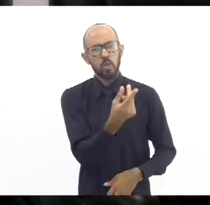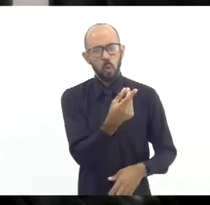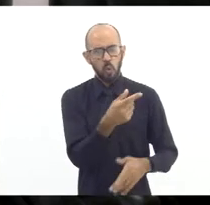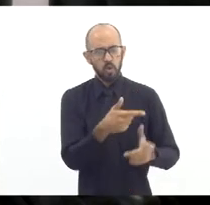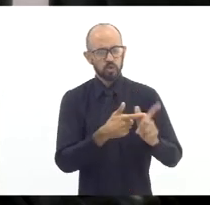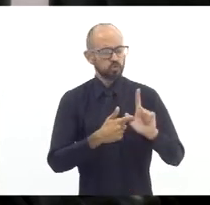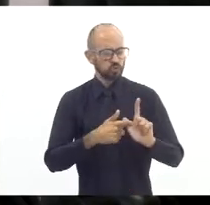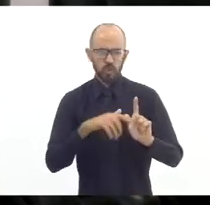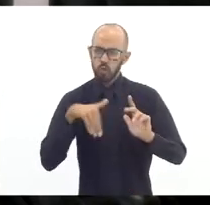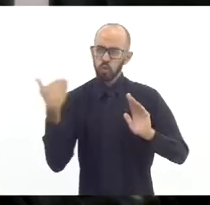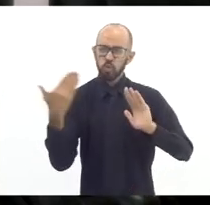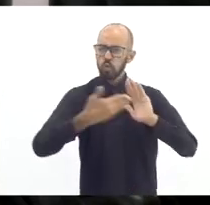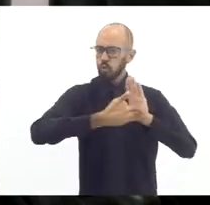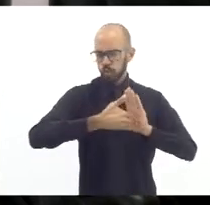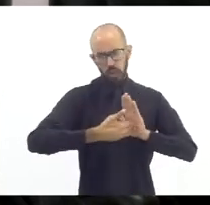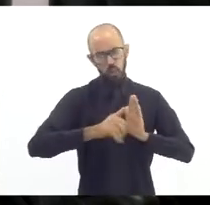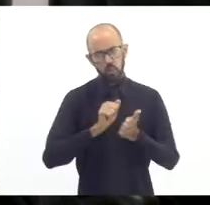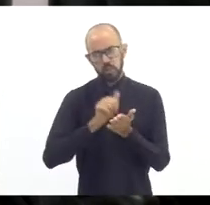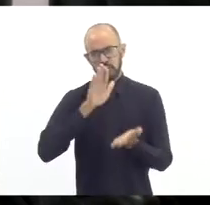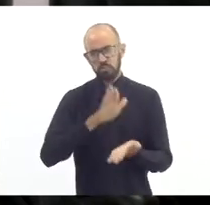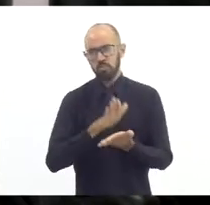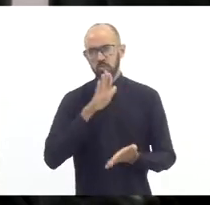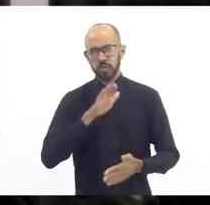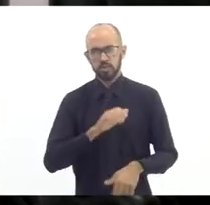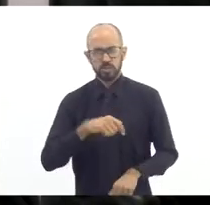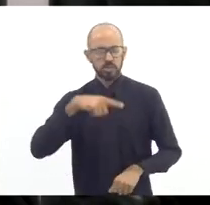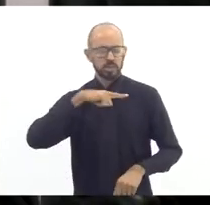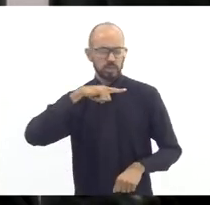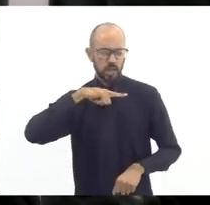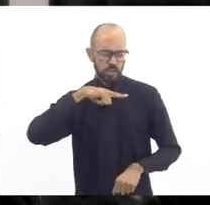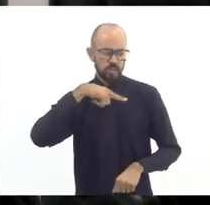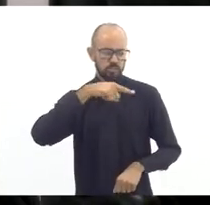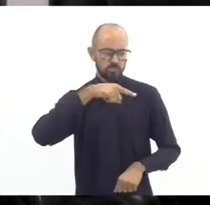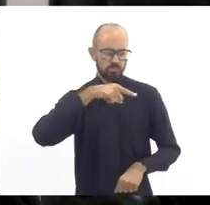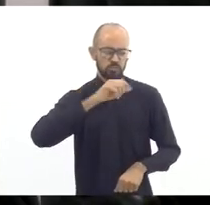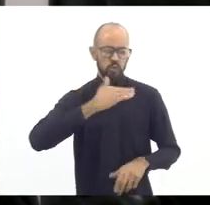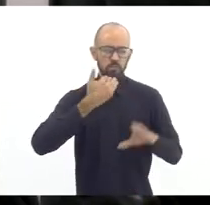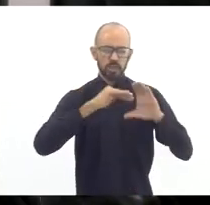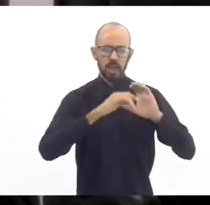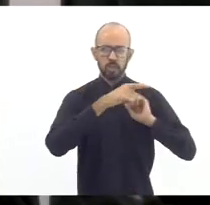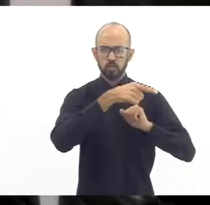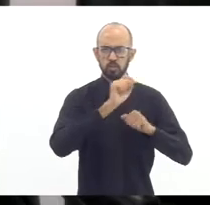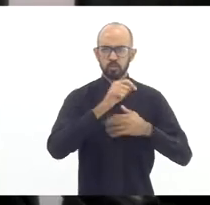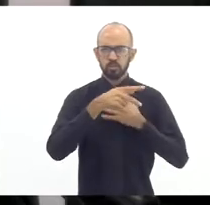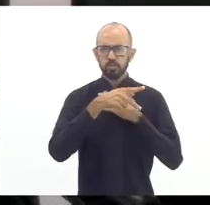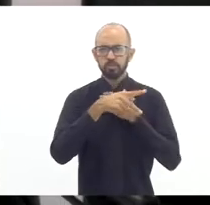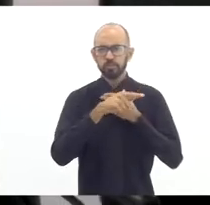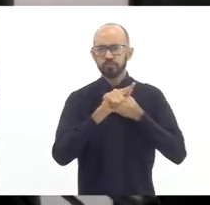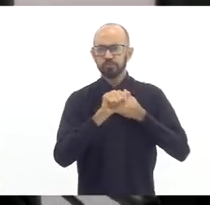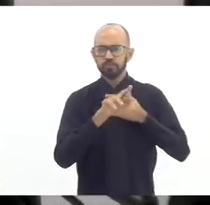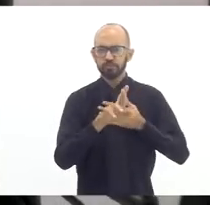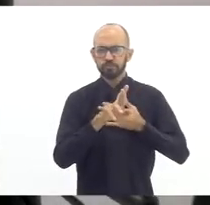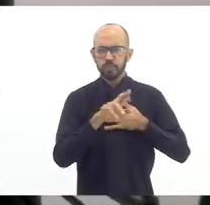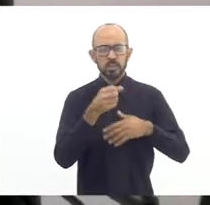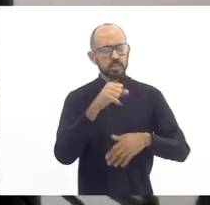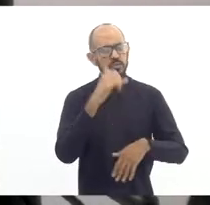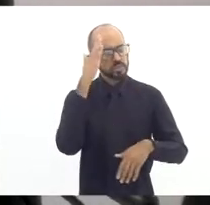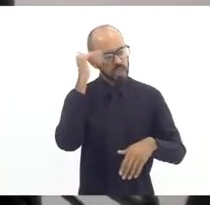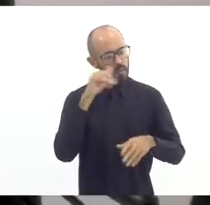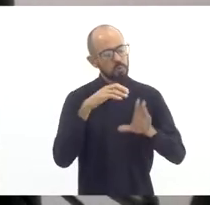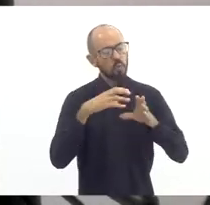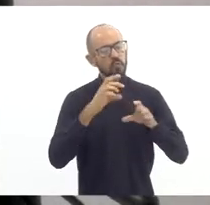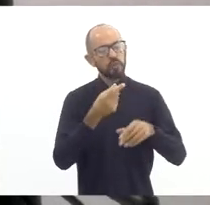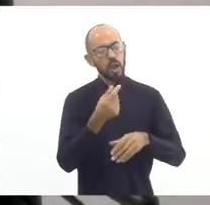ativa decorrente dessas multas que foram para lá. Se sabe qual é o valor atual e se sabe...